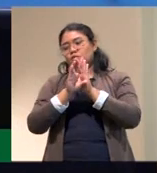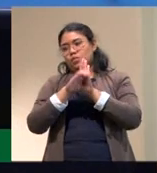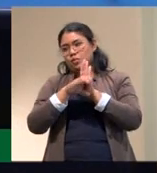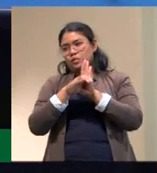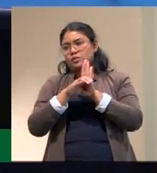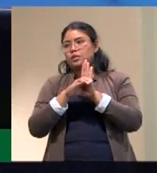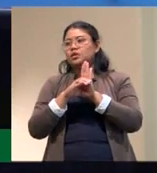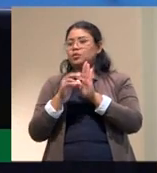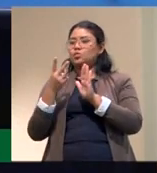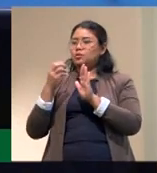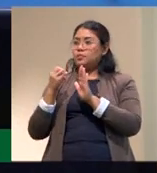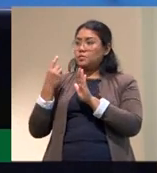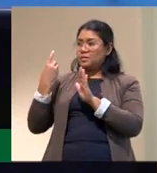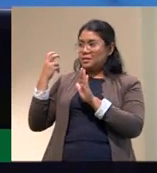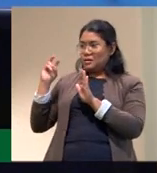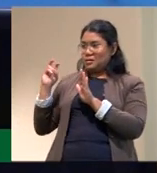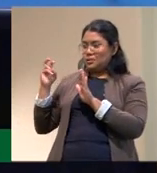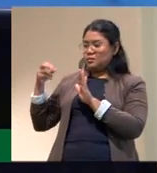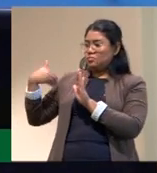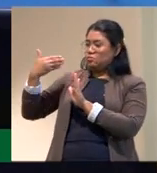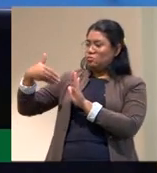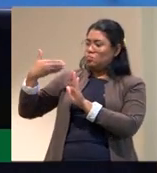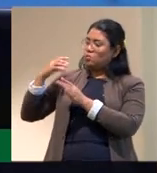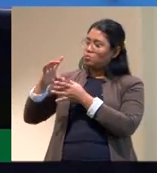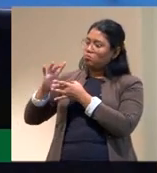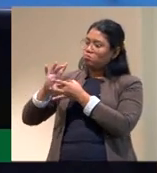outro documento, né? Porque,